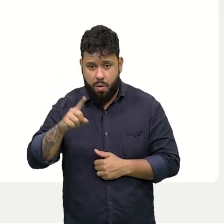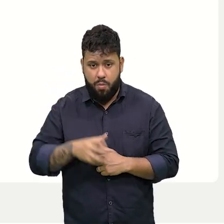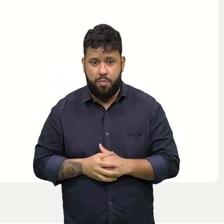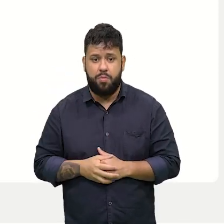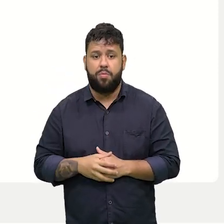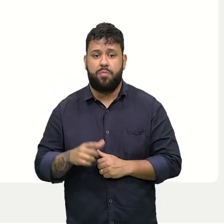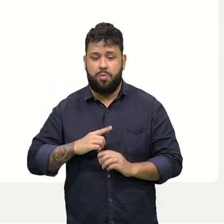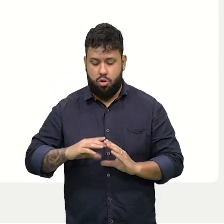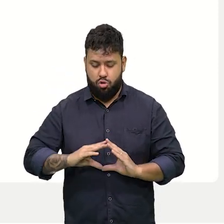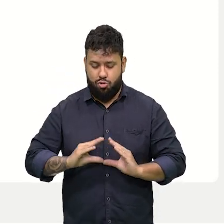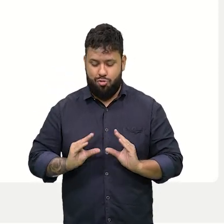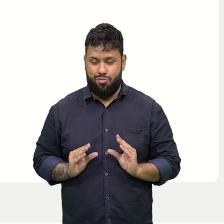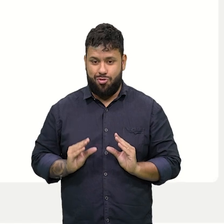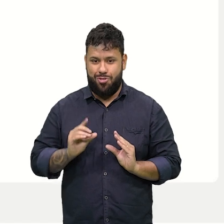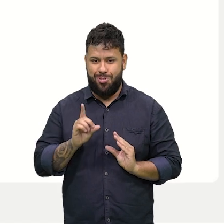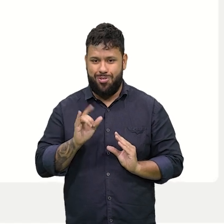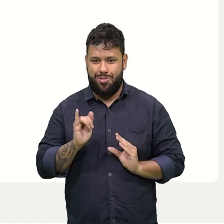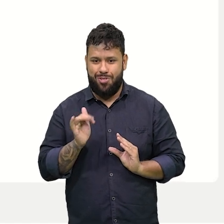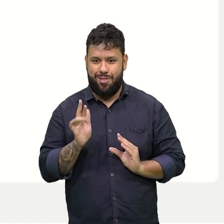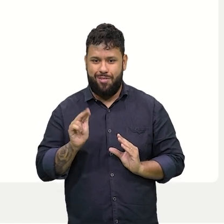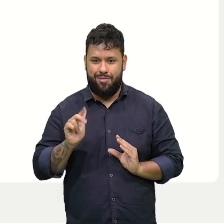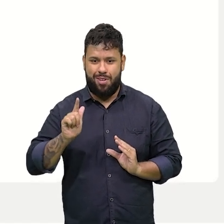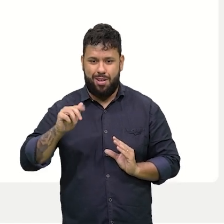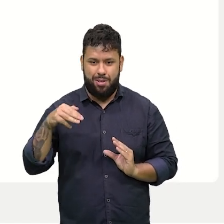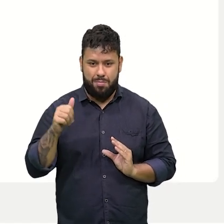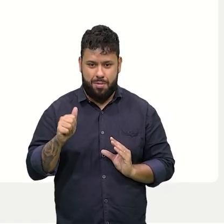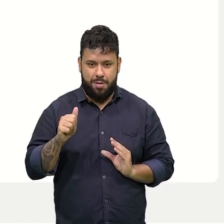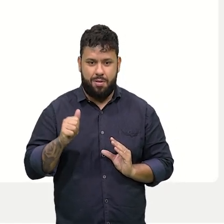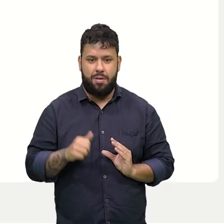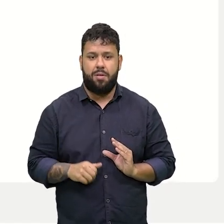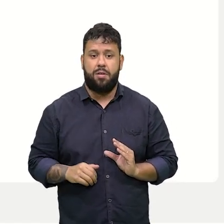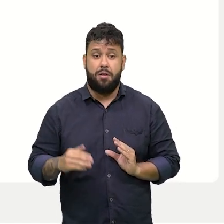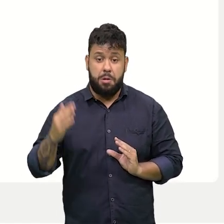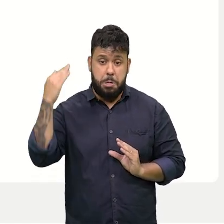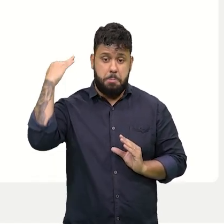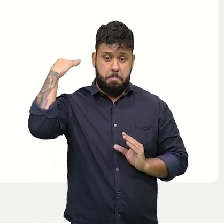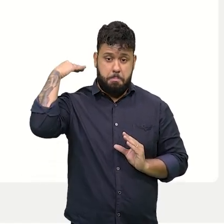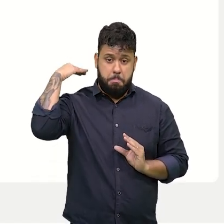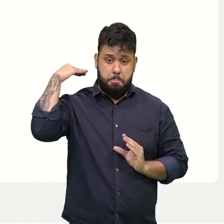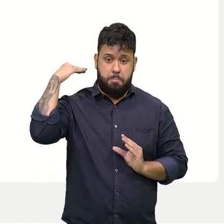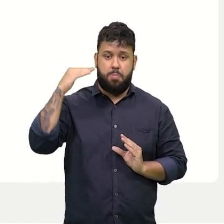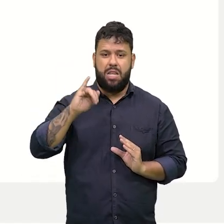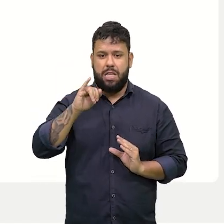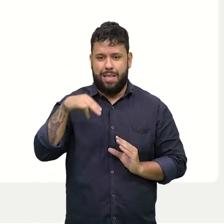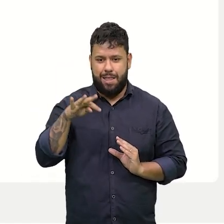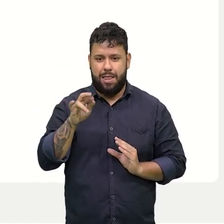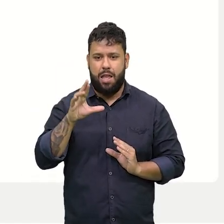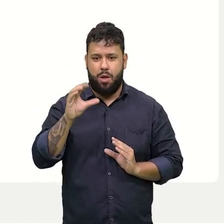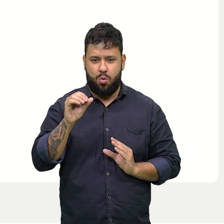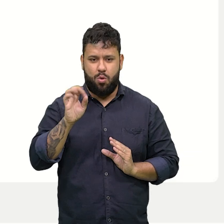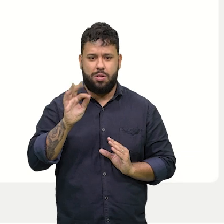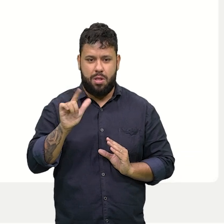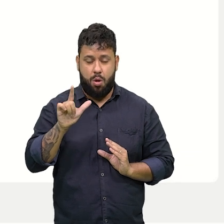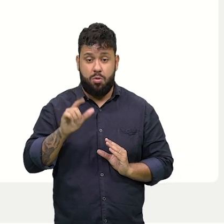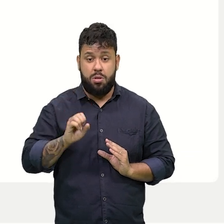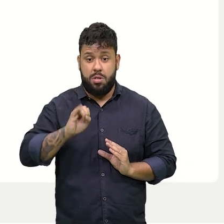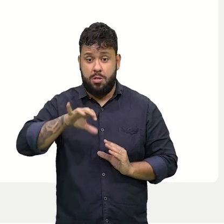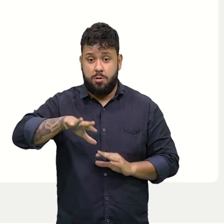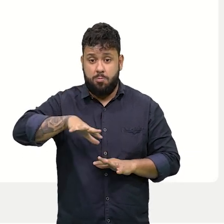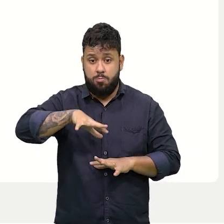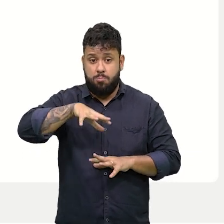tem diafragma, aí a gente tem músculo intercostal.